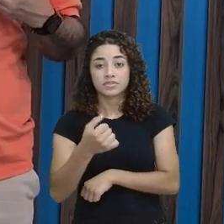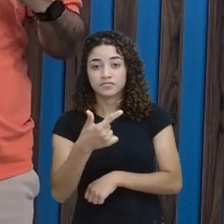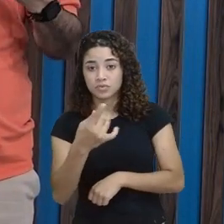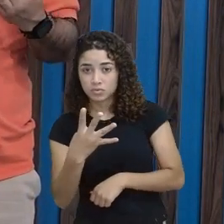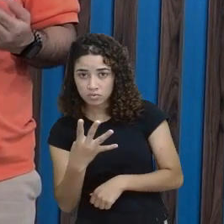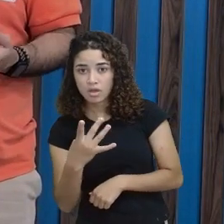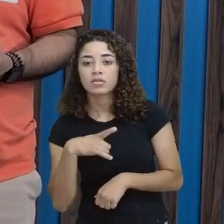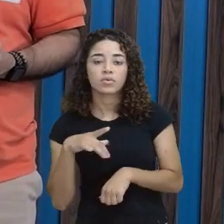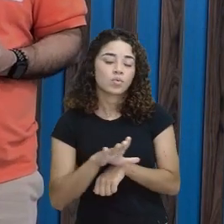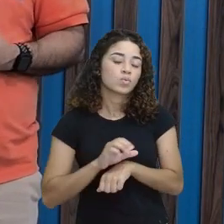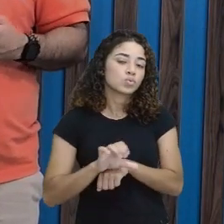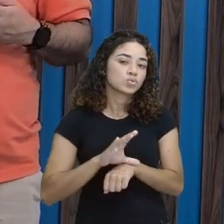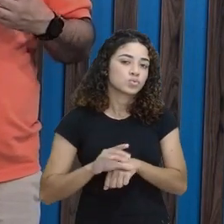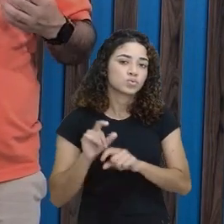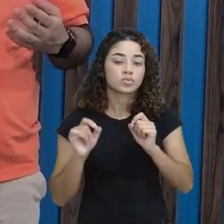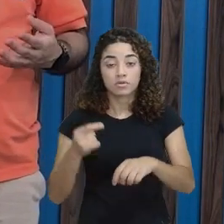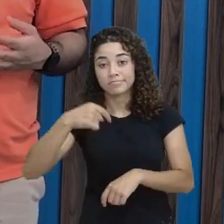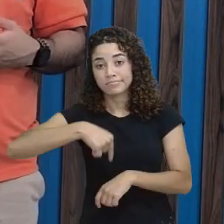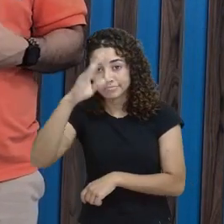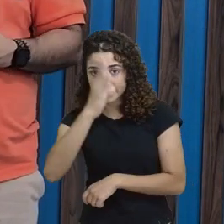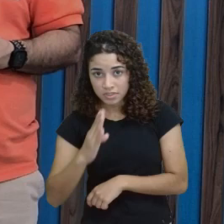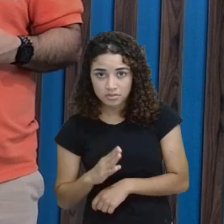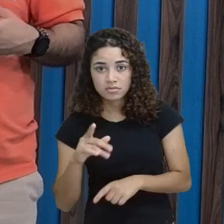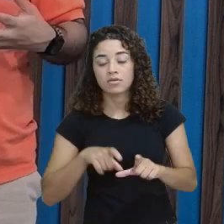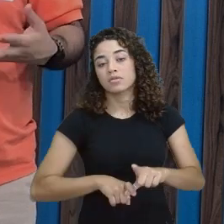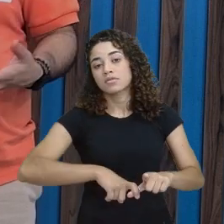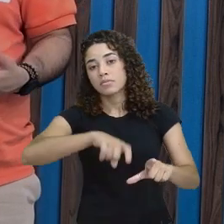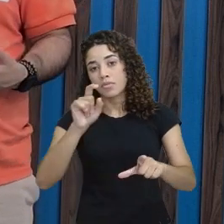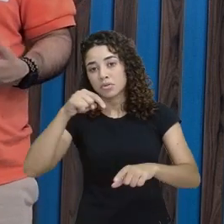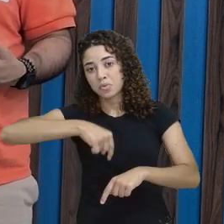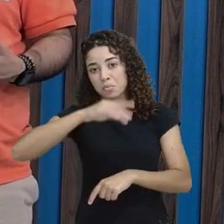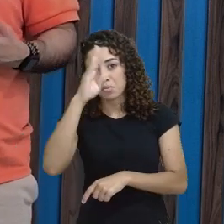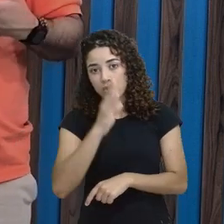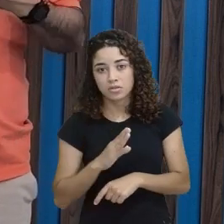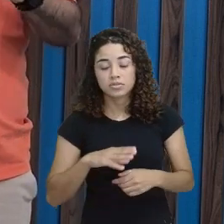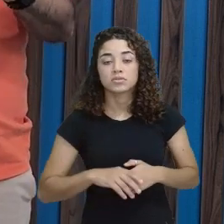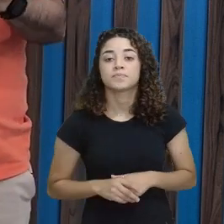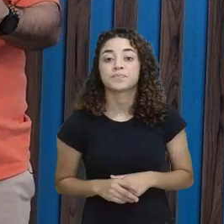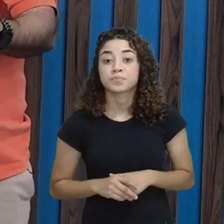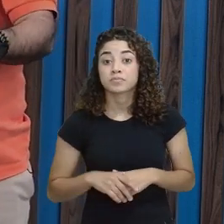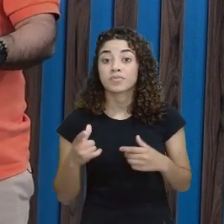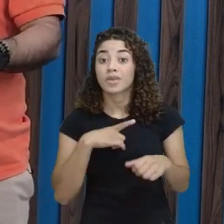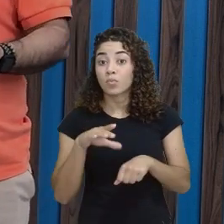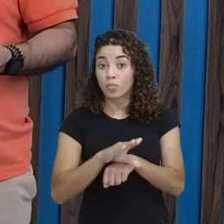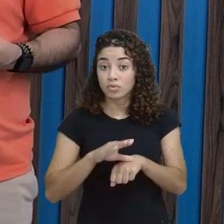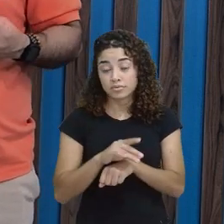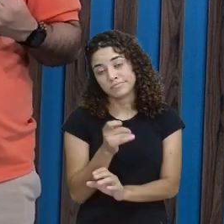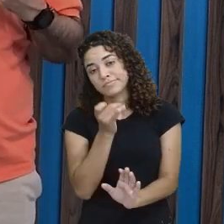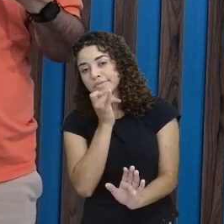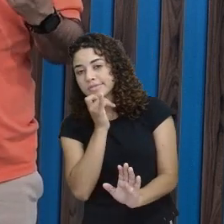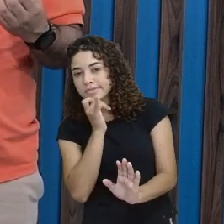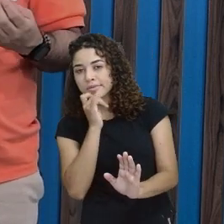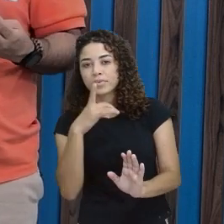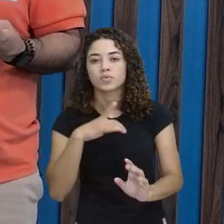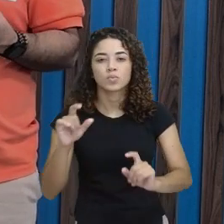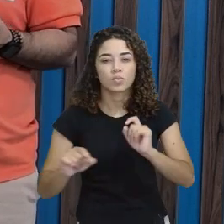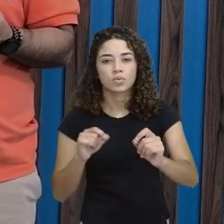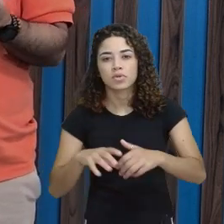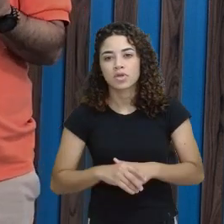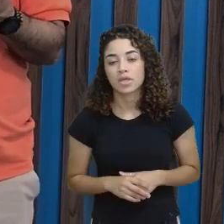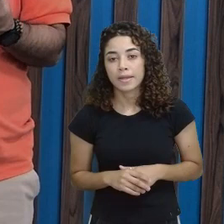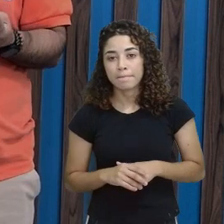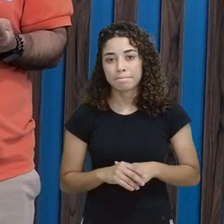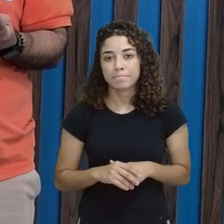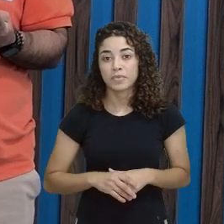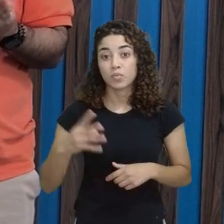1824, né, a Constituição do Brasil independente, né, do Brasil Império. Essa Constituição, por exemplo, ela instituía o